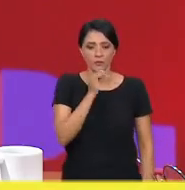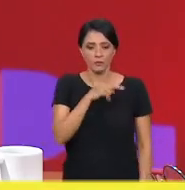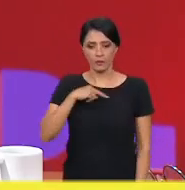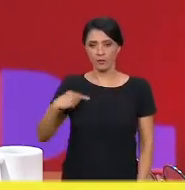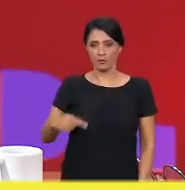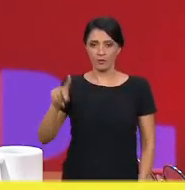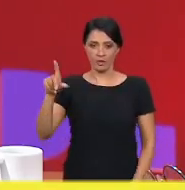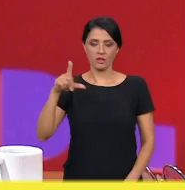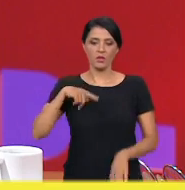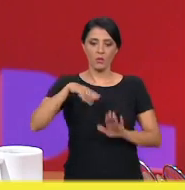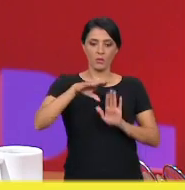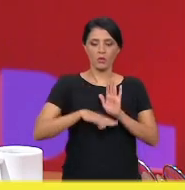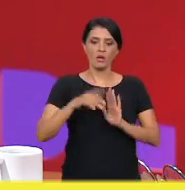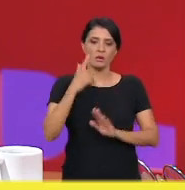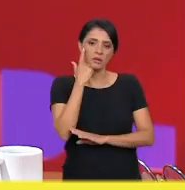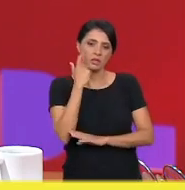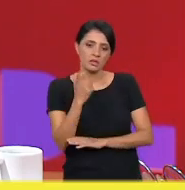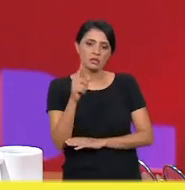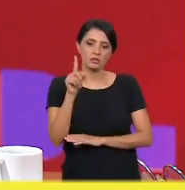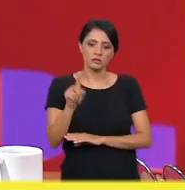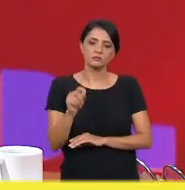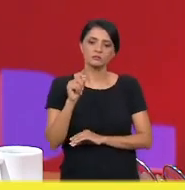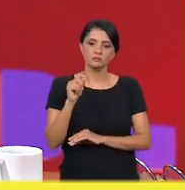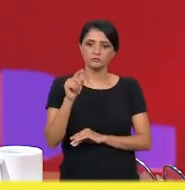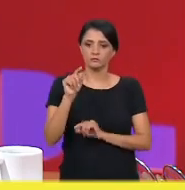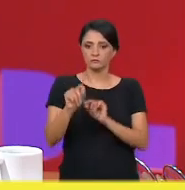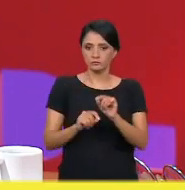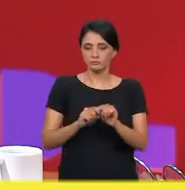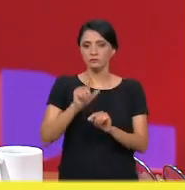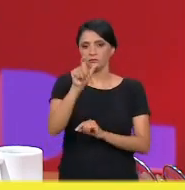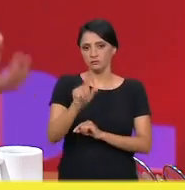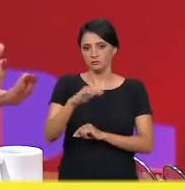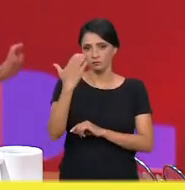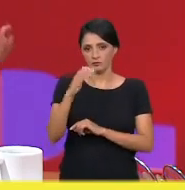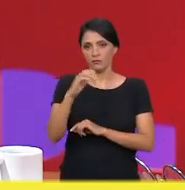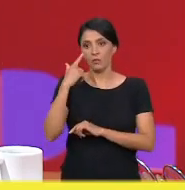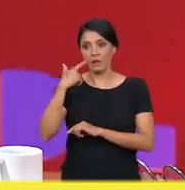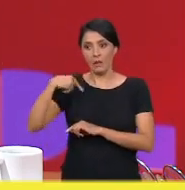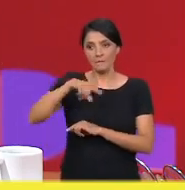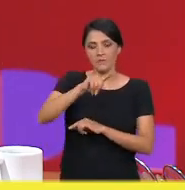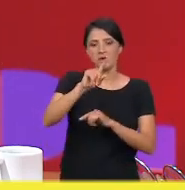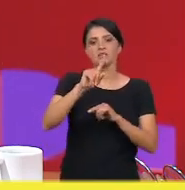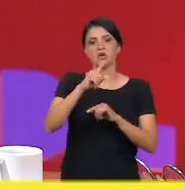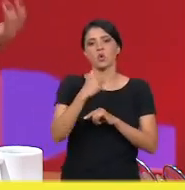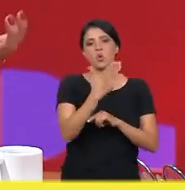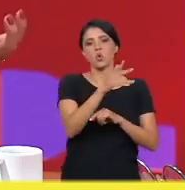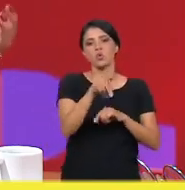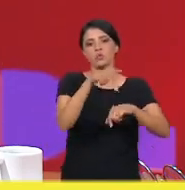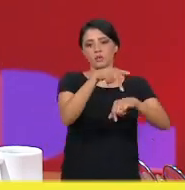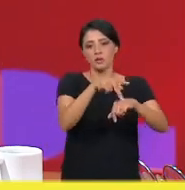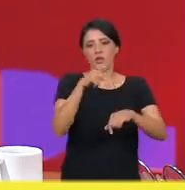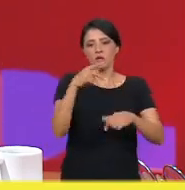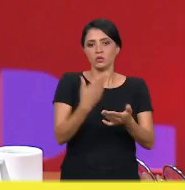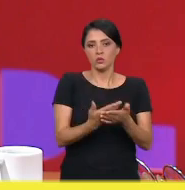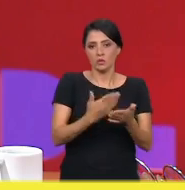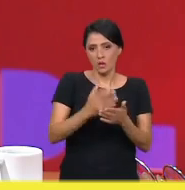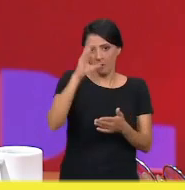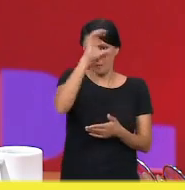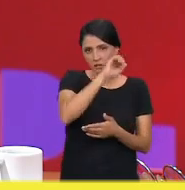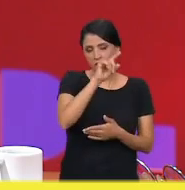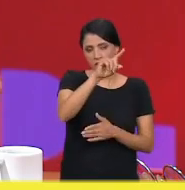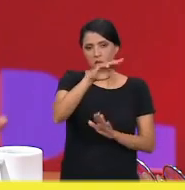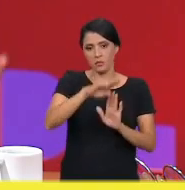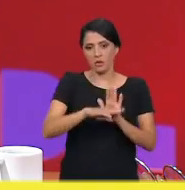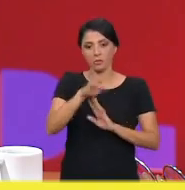tem um programa muito interessante que ela manda o cientista para fora para estudar, aprender e tem um programa